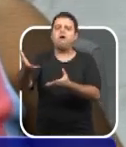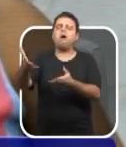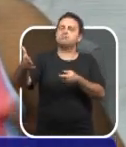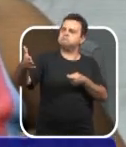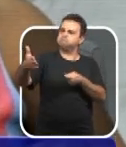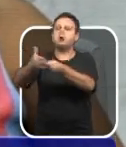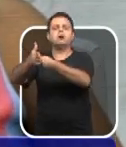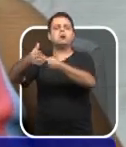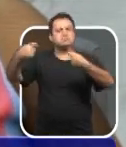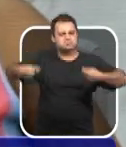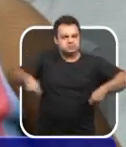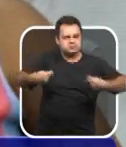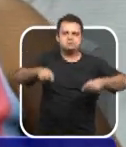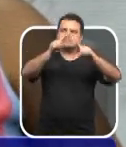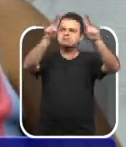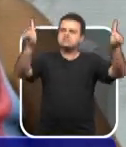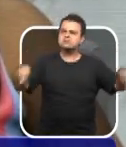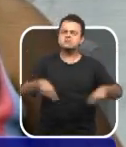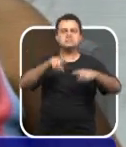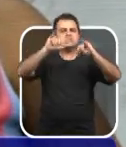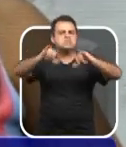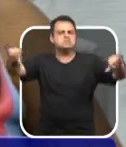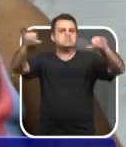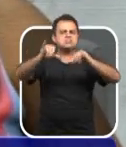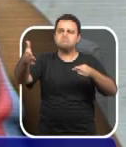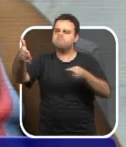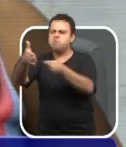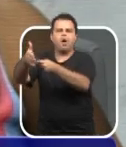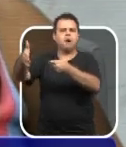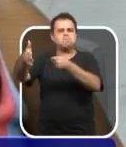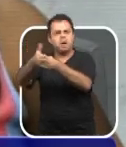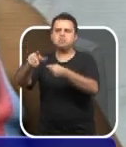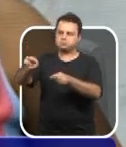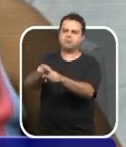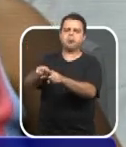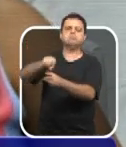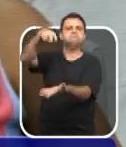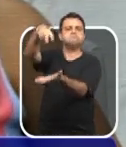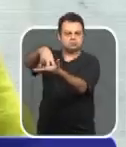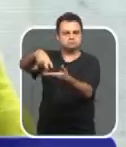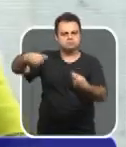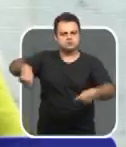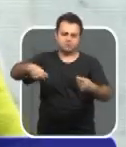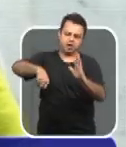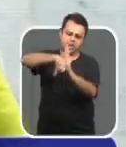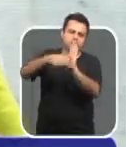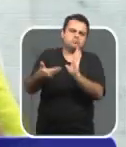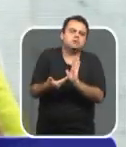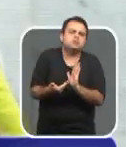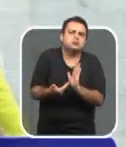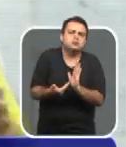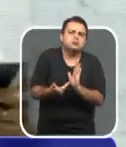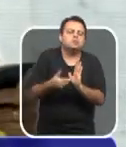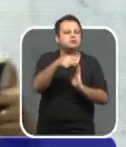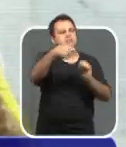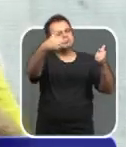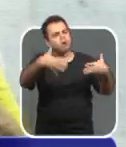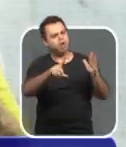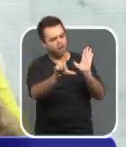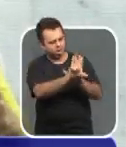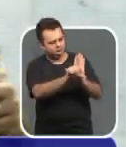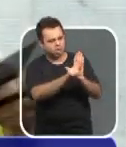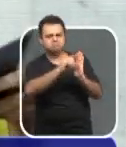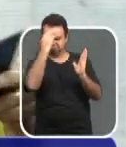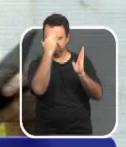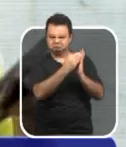isso, conscientização e fortalecimento de denúncia para a punição dos agressores. Você disse que gosta de ver a aplicação da lei. Eu lembro que